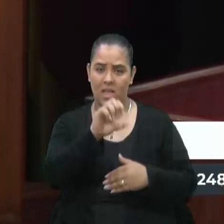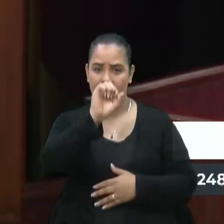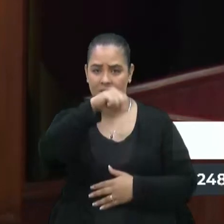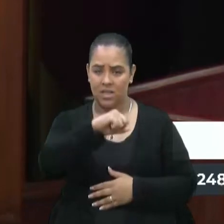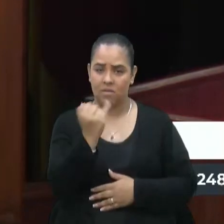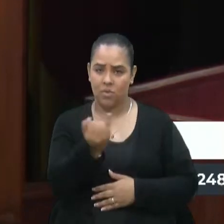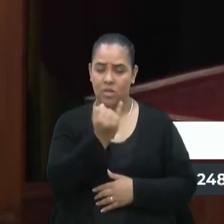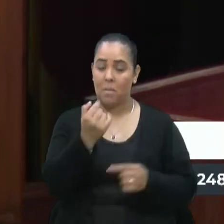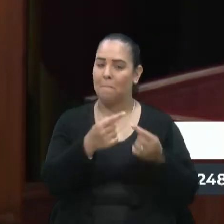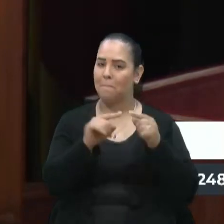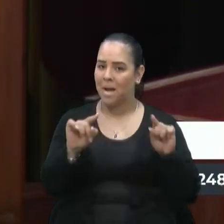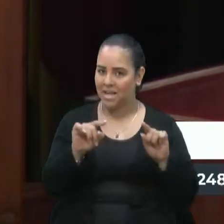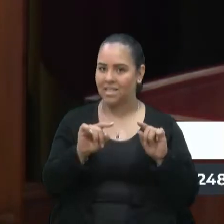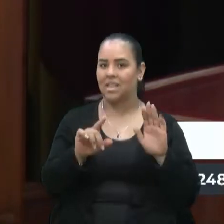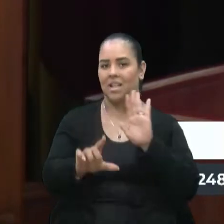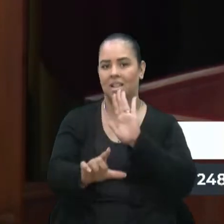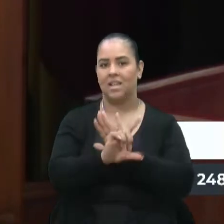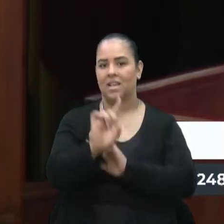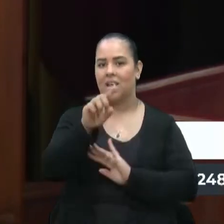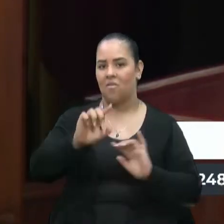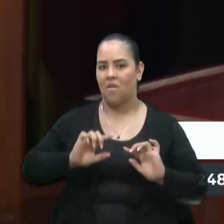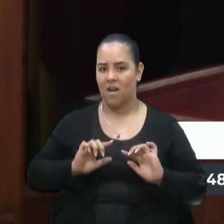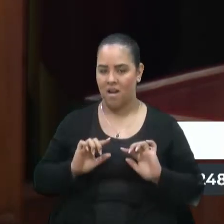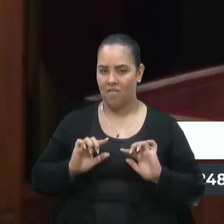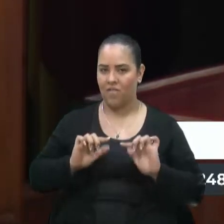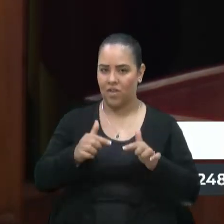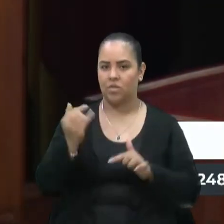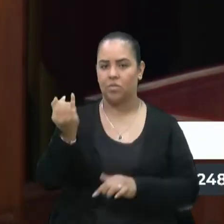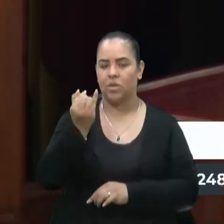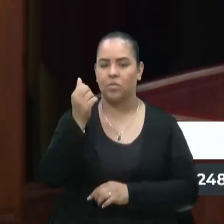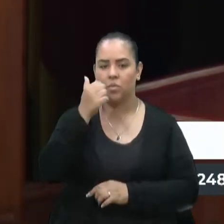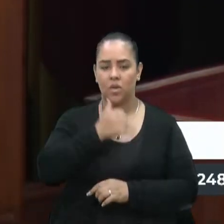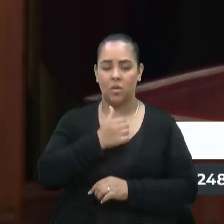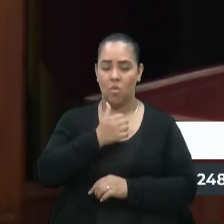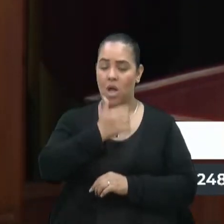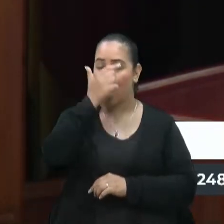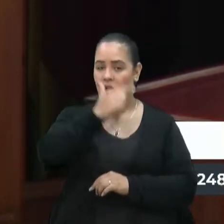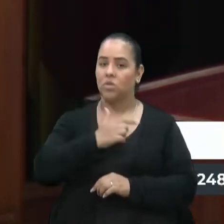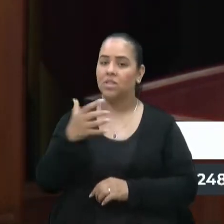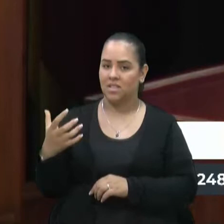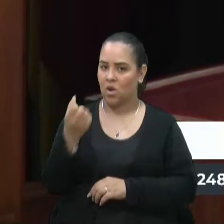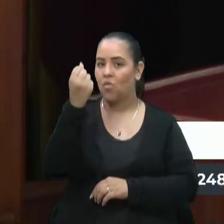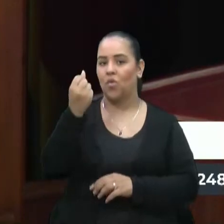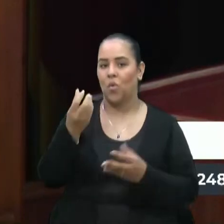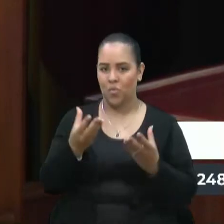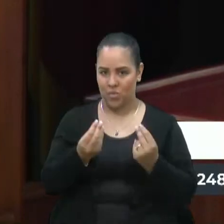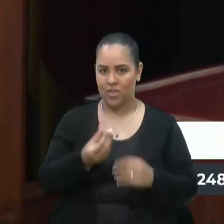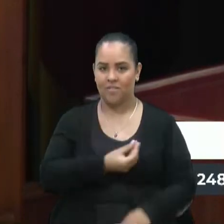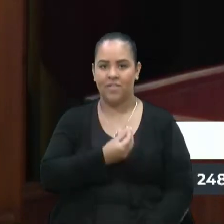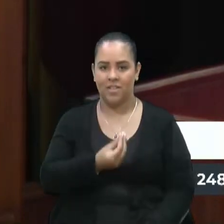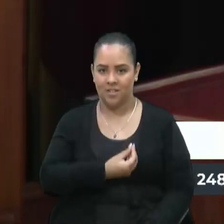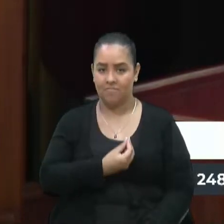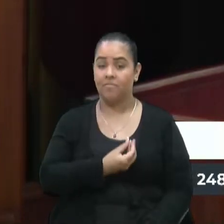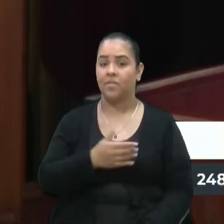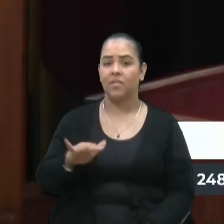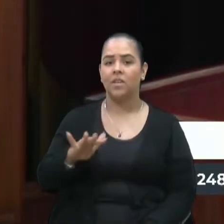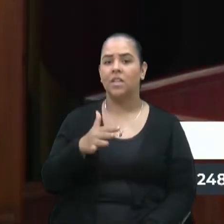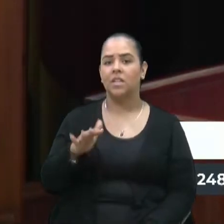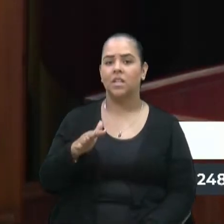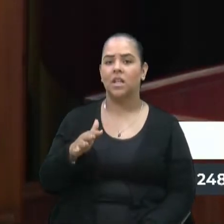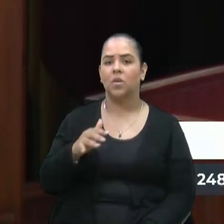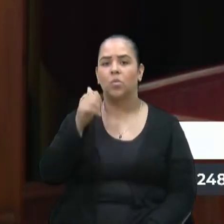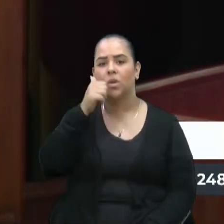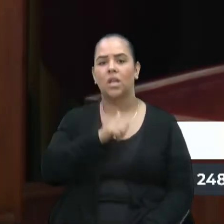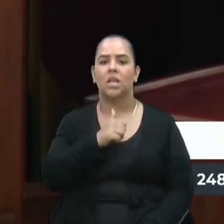a Lei Maria da Penha foi um avanço muito importante para as mulheres. Eu tenho certeza que salvou muitas vidas. E, por vezes, as mulheres elas